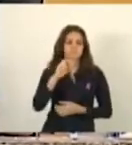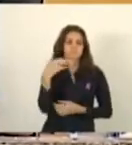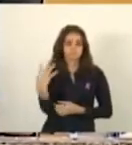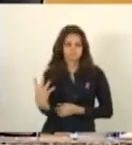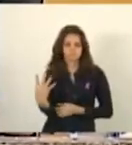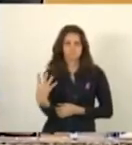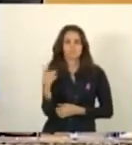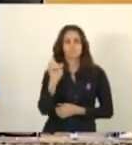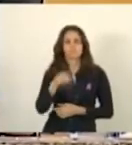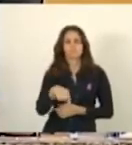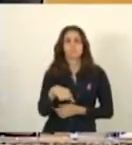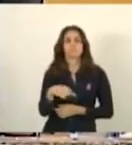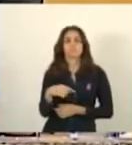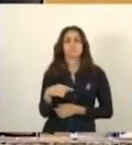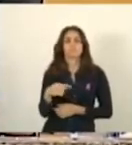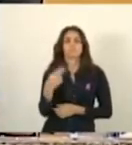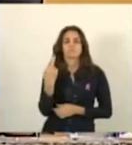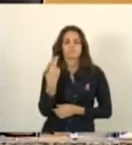54, parecer